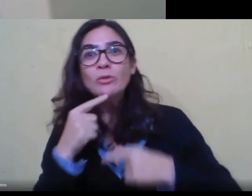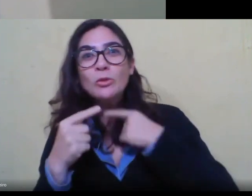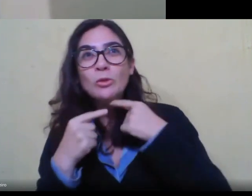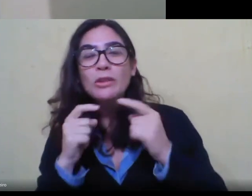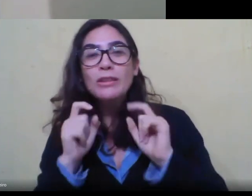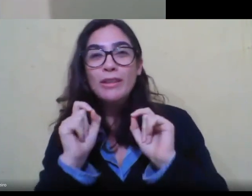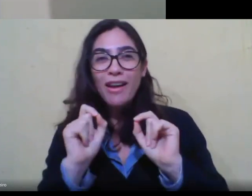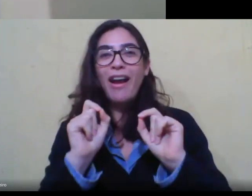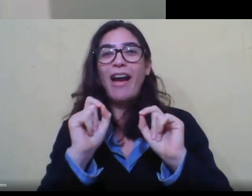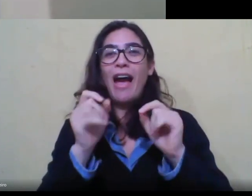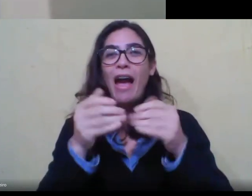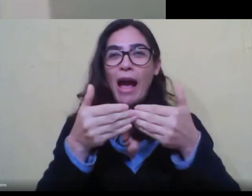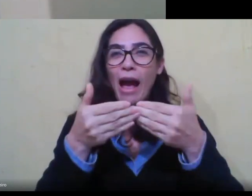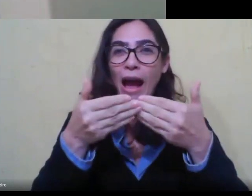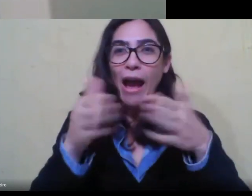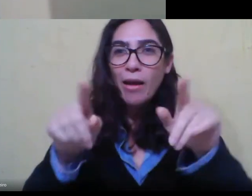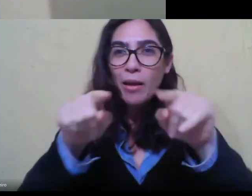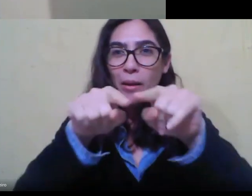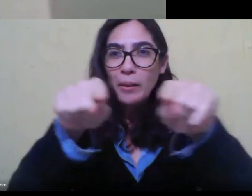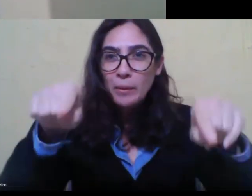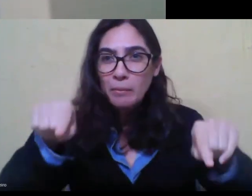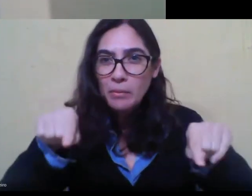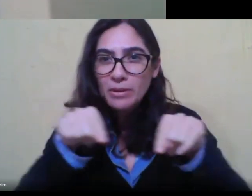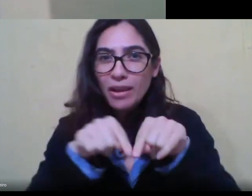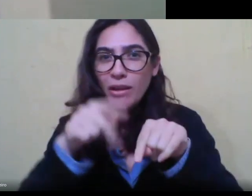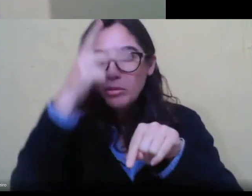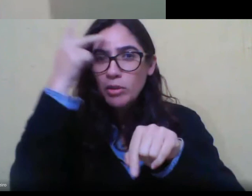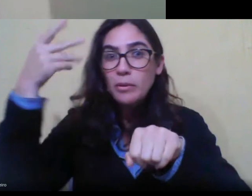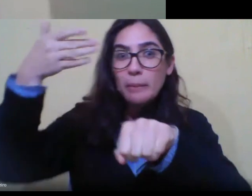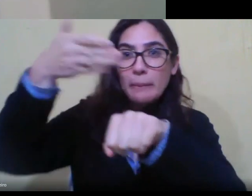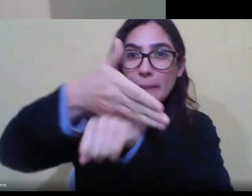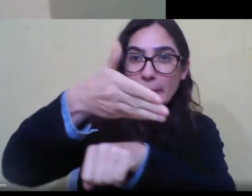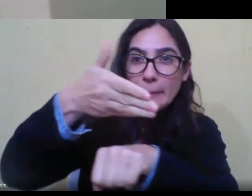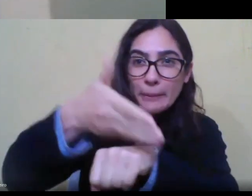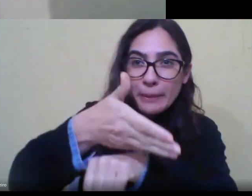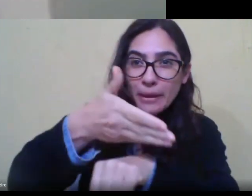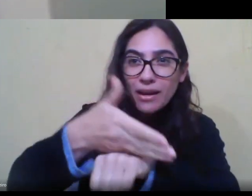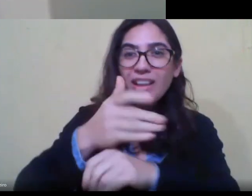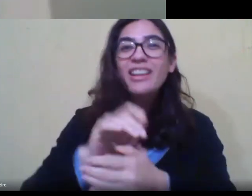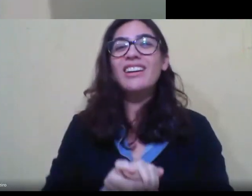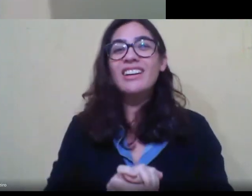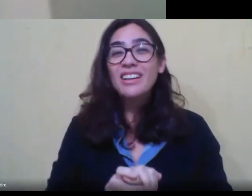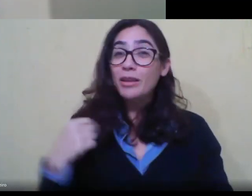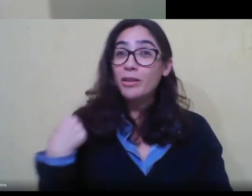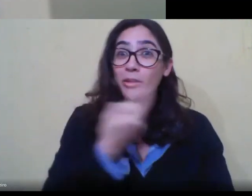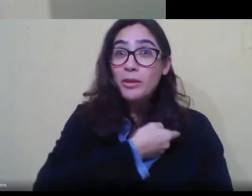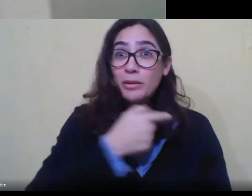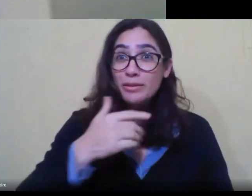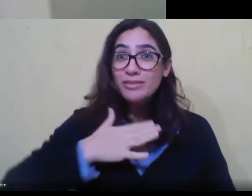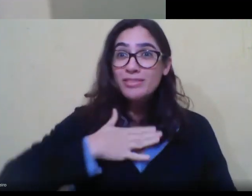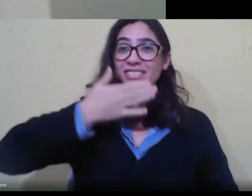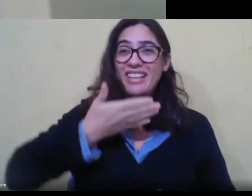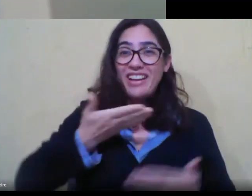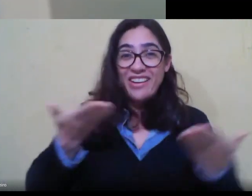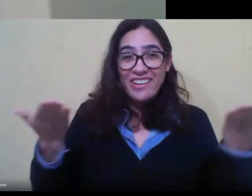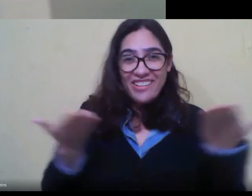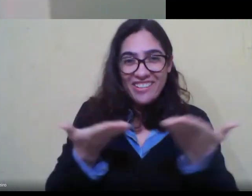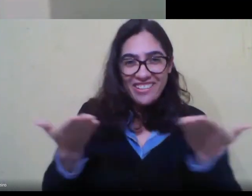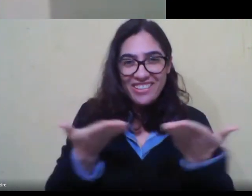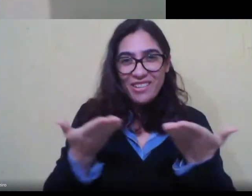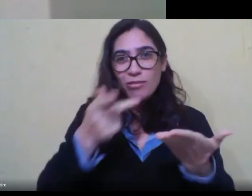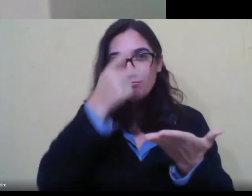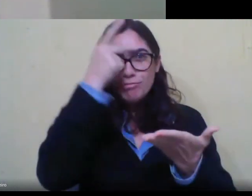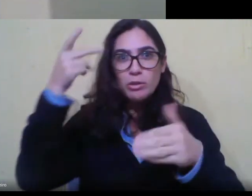substancial. Eu queria agradecer a participação de todos vocês, em nome de toda a equipe da Prograde, né? Da Didiped,